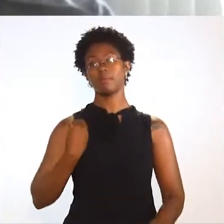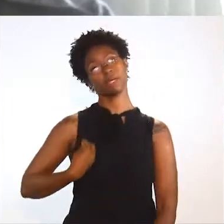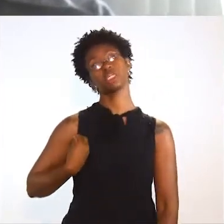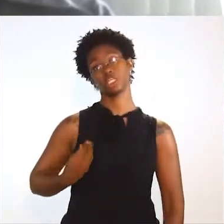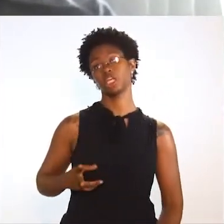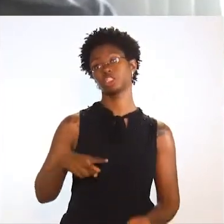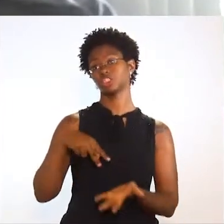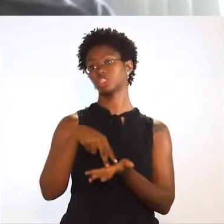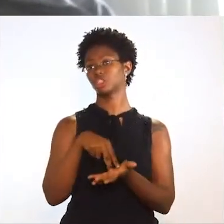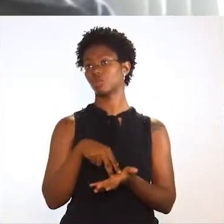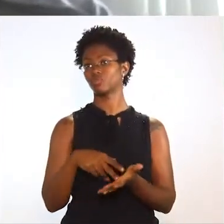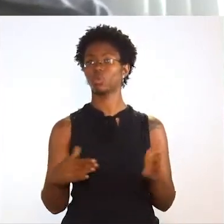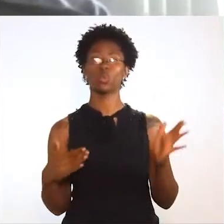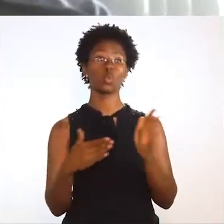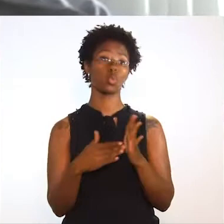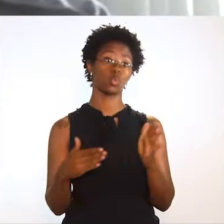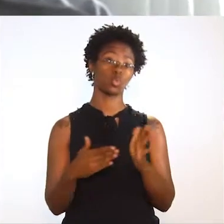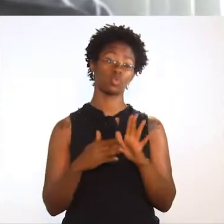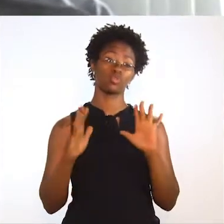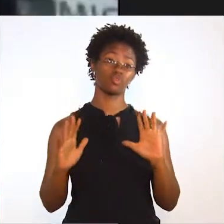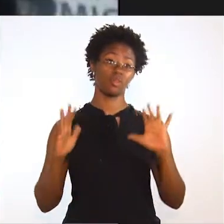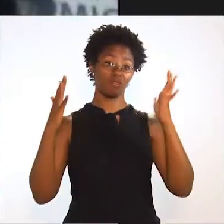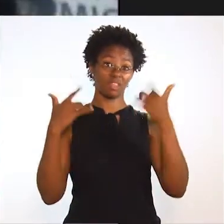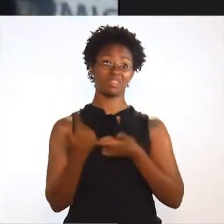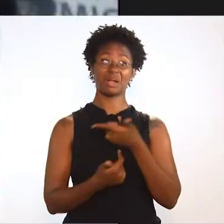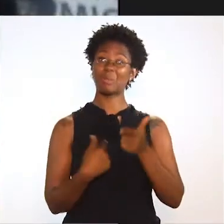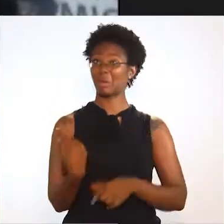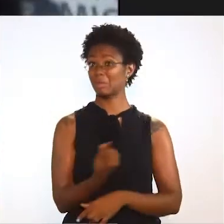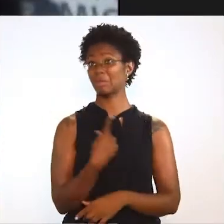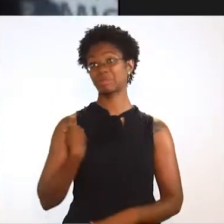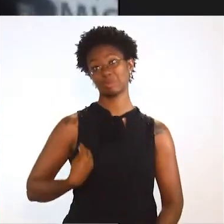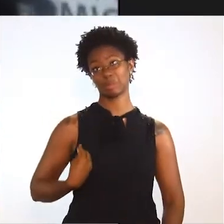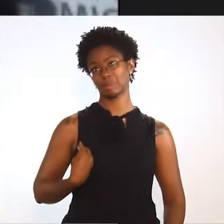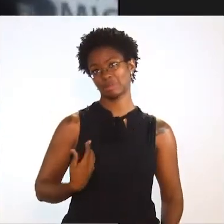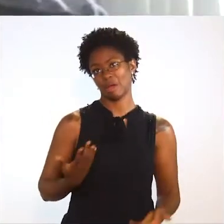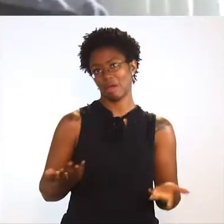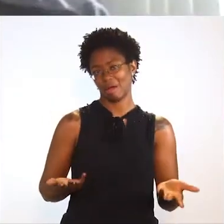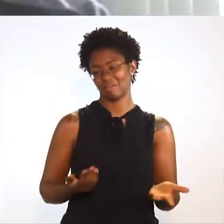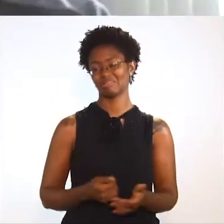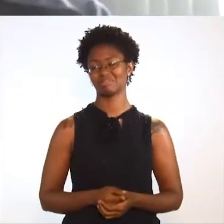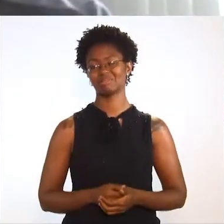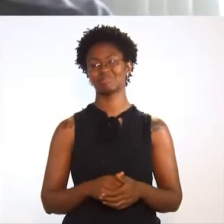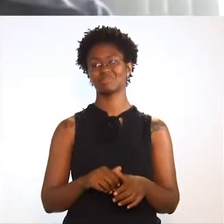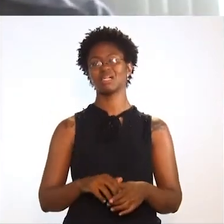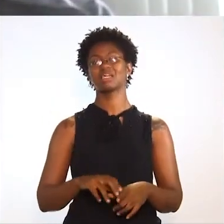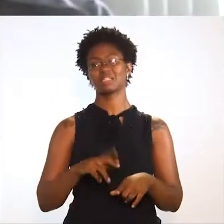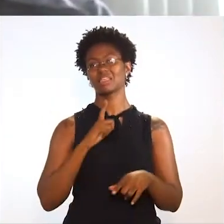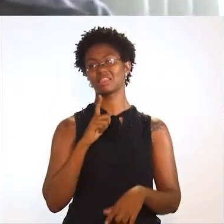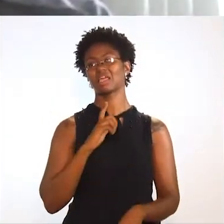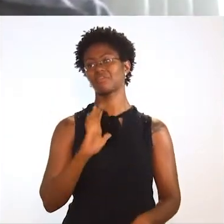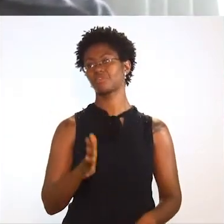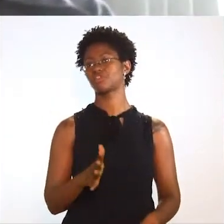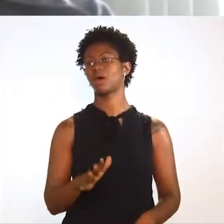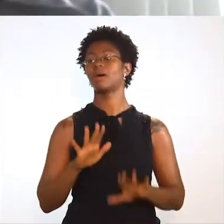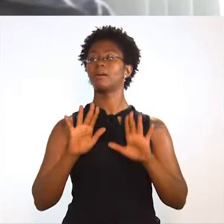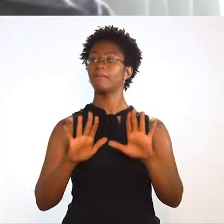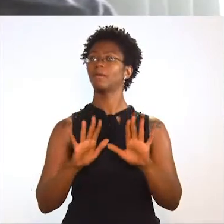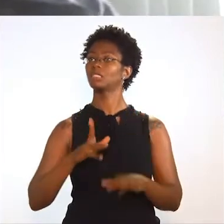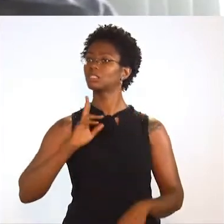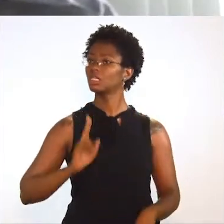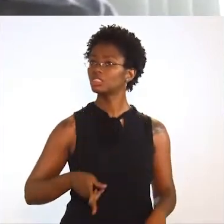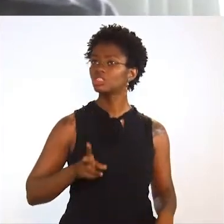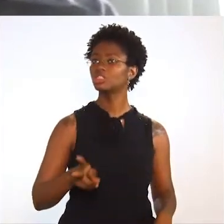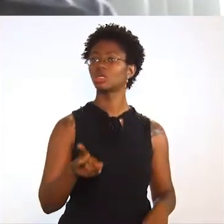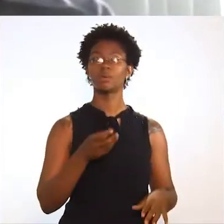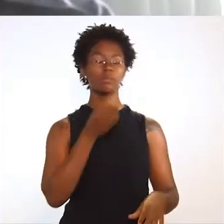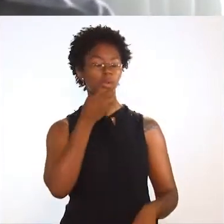um presencial, aliás, foi o último evento de trabalho nosso presencial, né, que nós tivemos. E